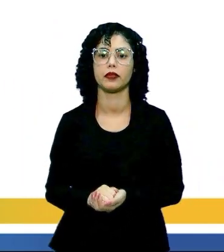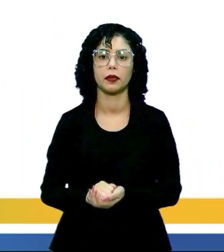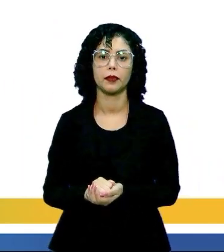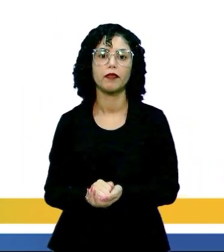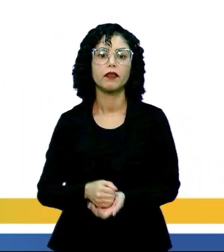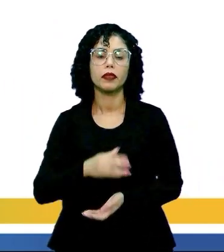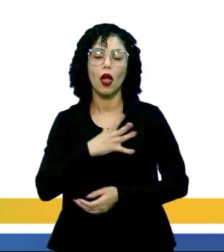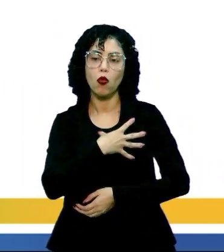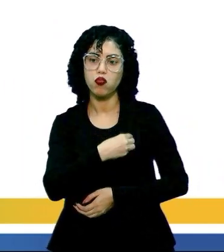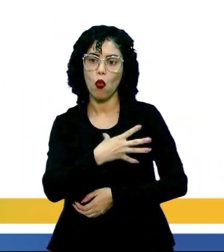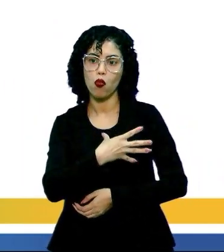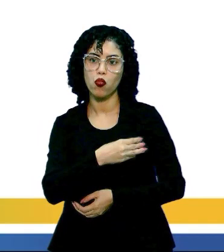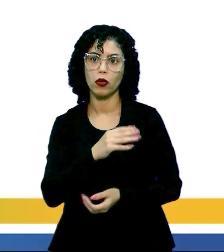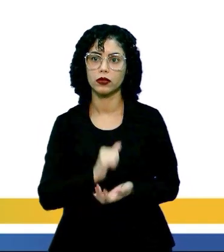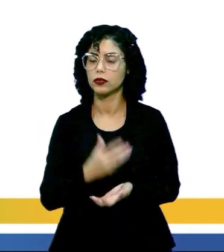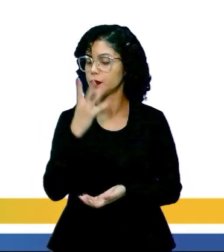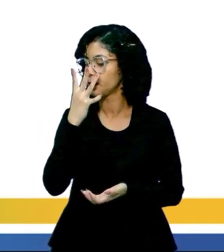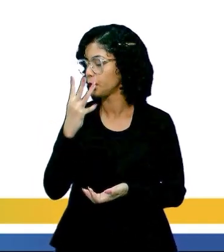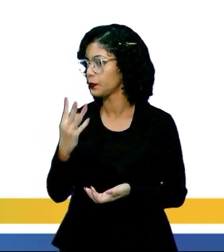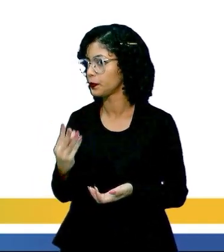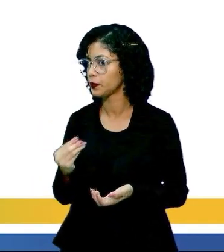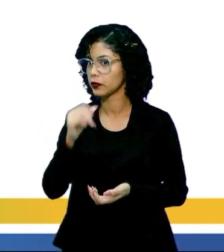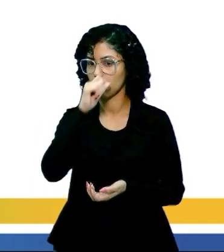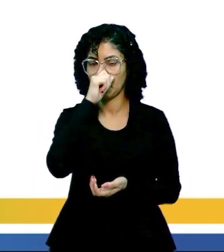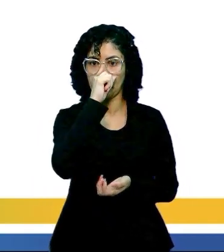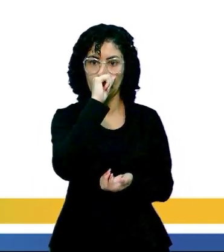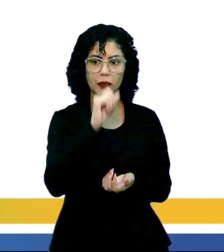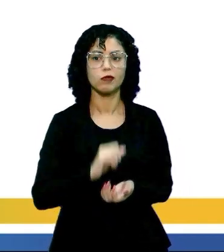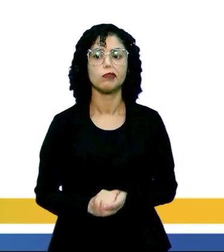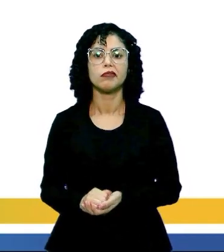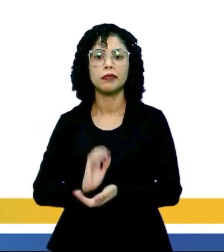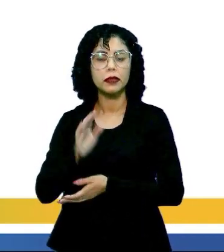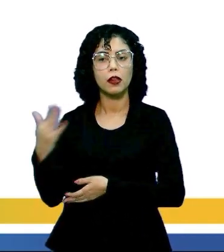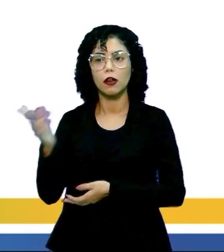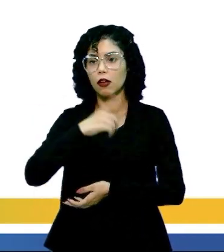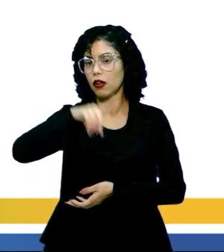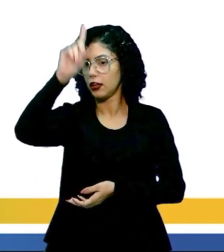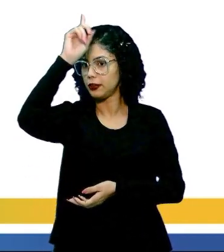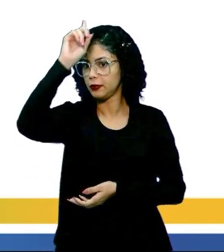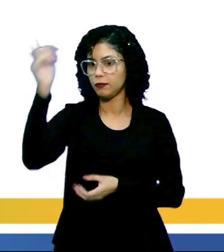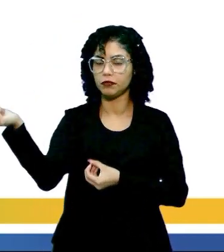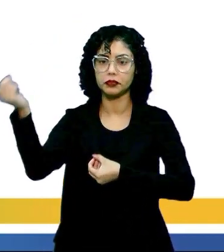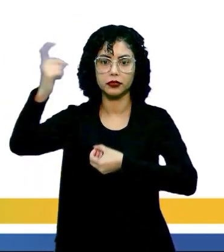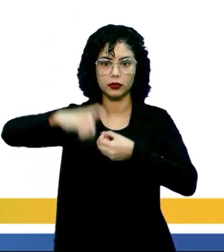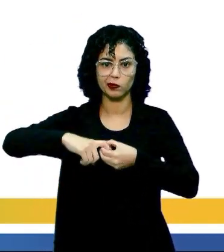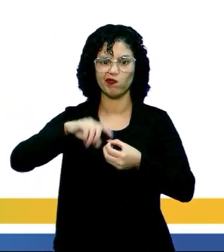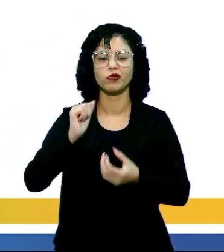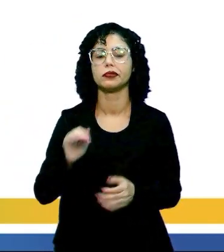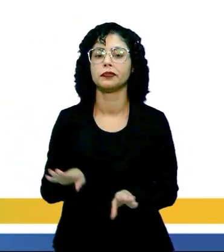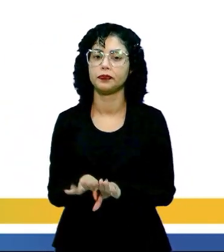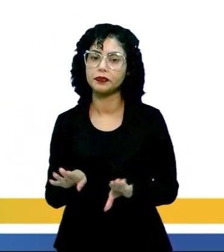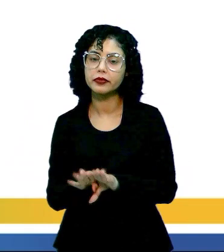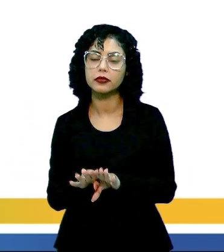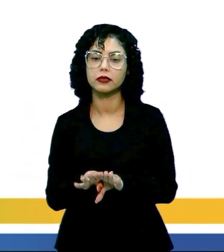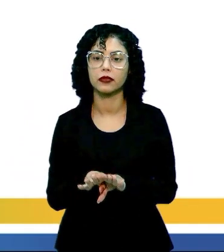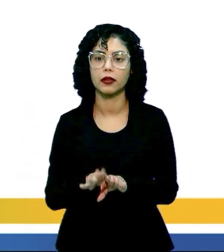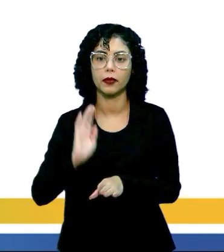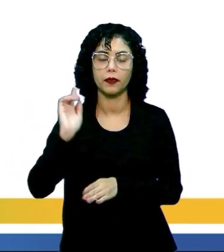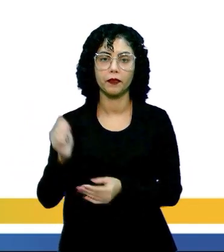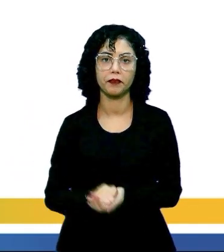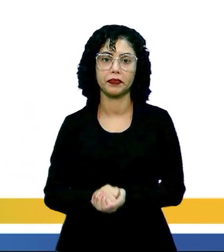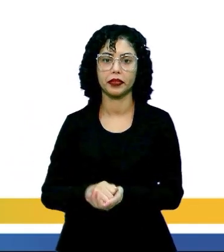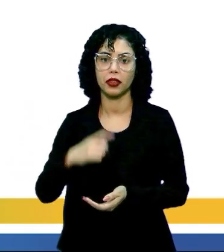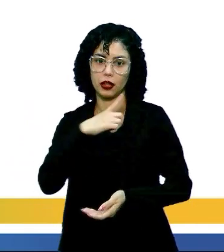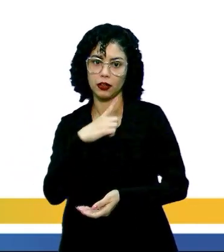foram amamentados, né, por uma loba, né? E quando adultos, os irmãos voltam até a Alba Longa, né, e depuseram